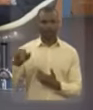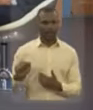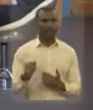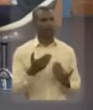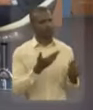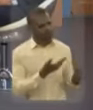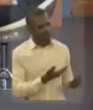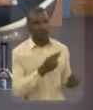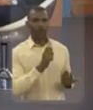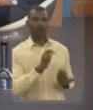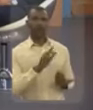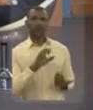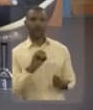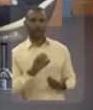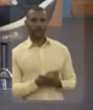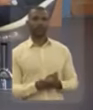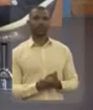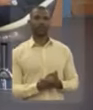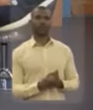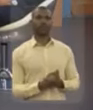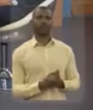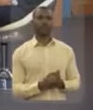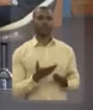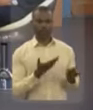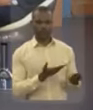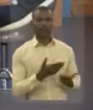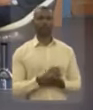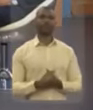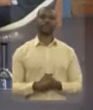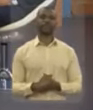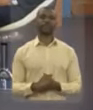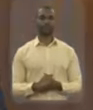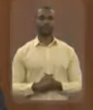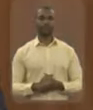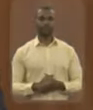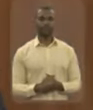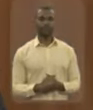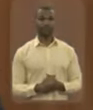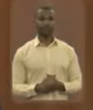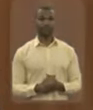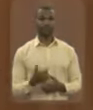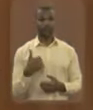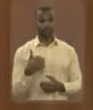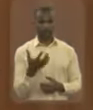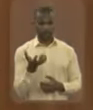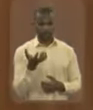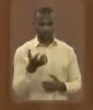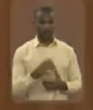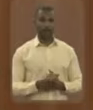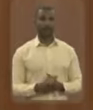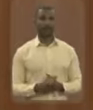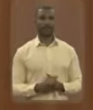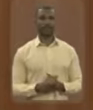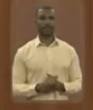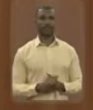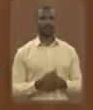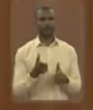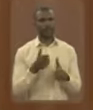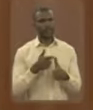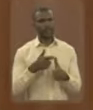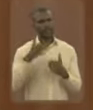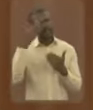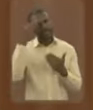obrigado pela hora do sorteio o minuto final a gente começa com você GR eu queria primeiramente